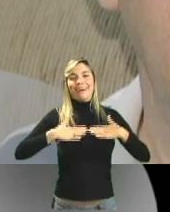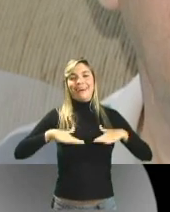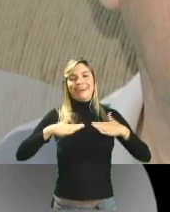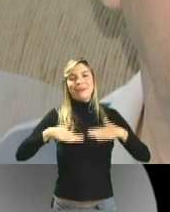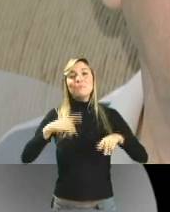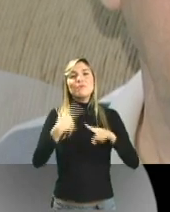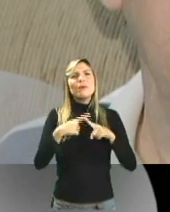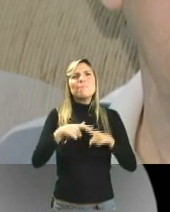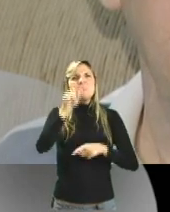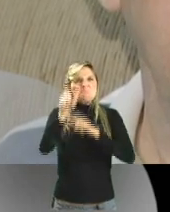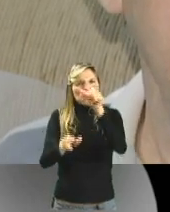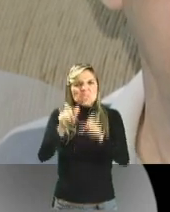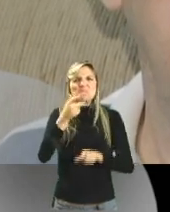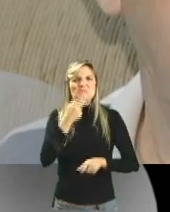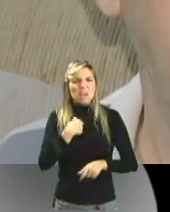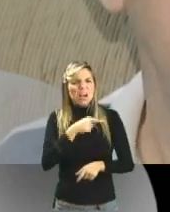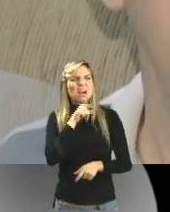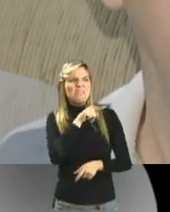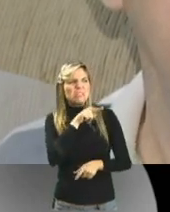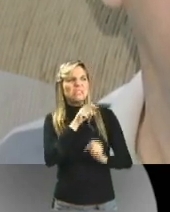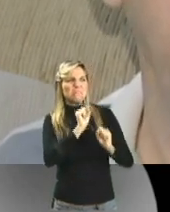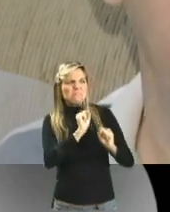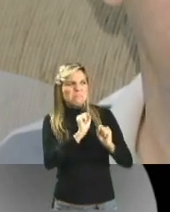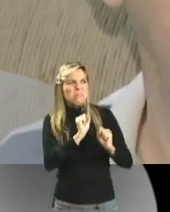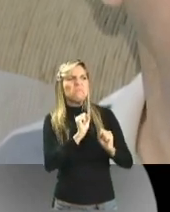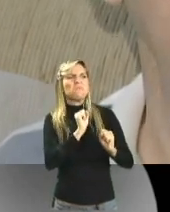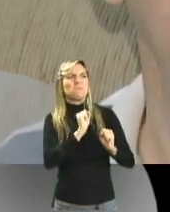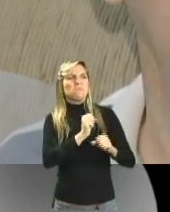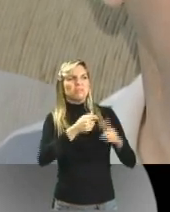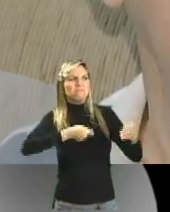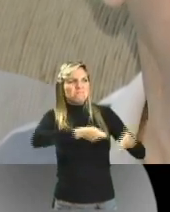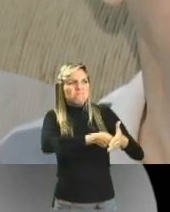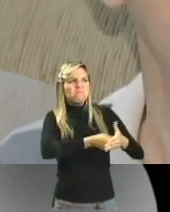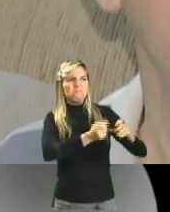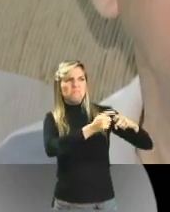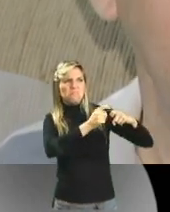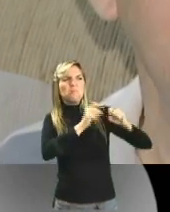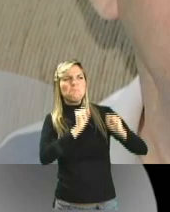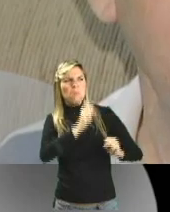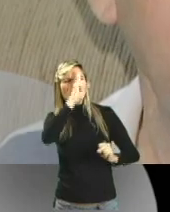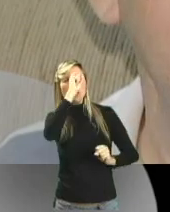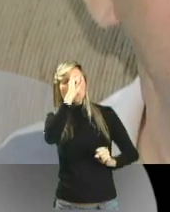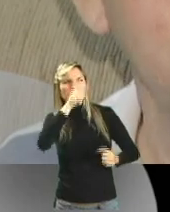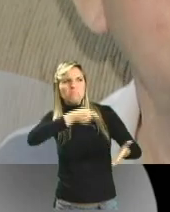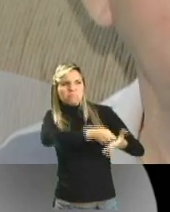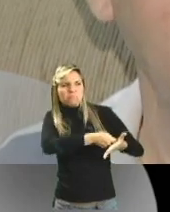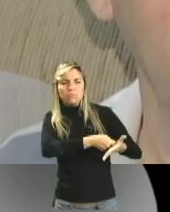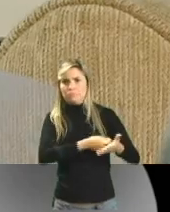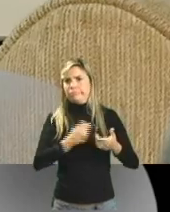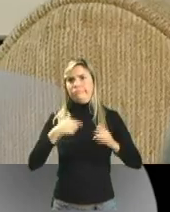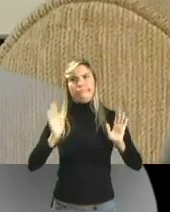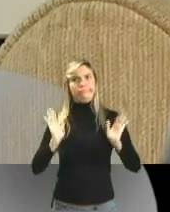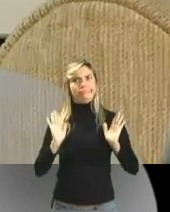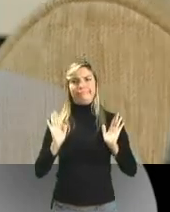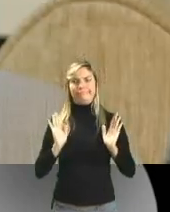porque eles inclusive falaram que se eu não soubesse eu poderia até processá-lo, o médico ou o